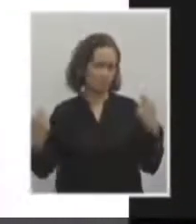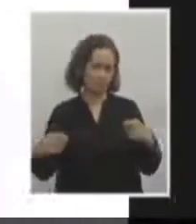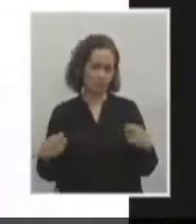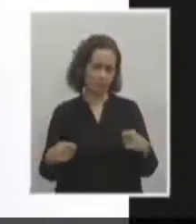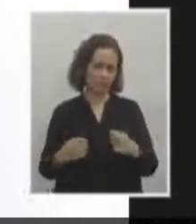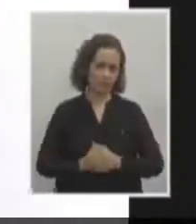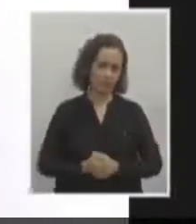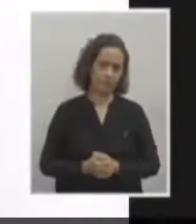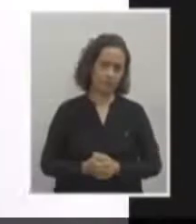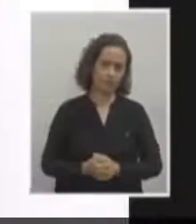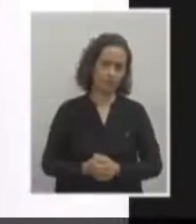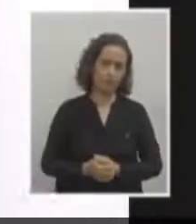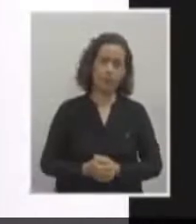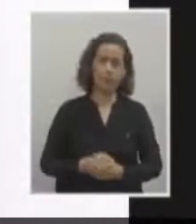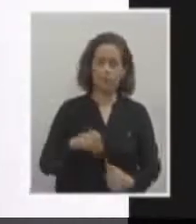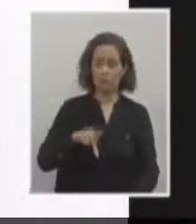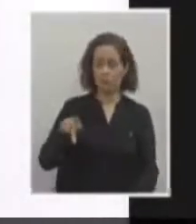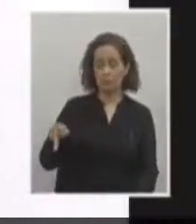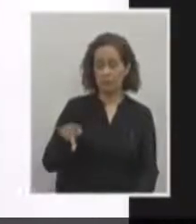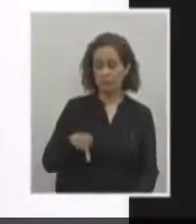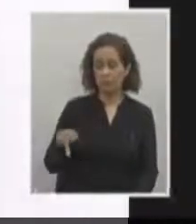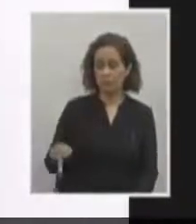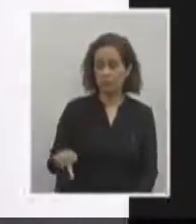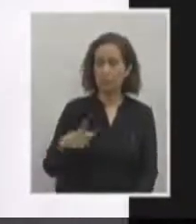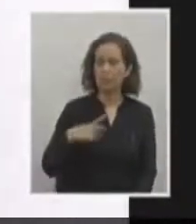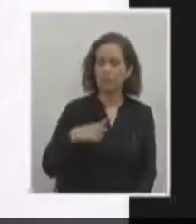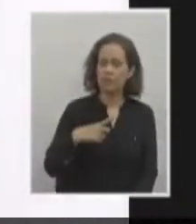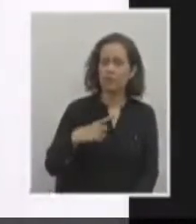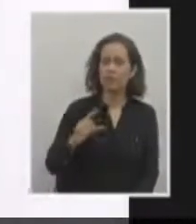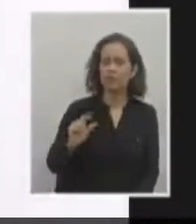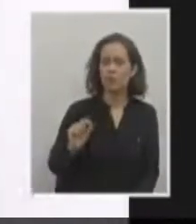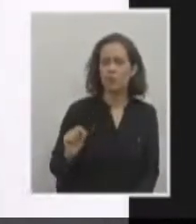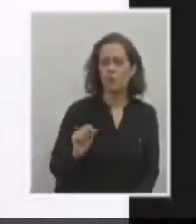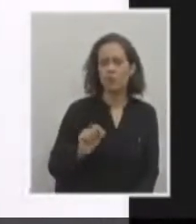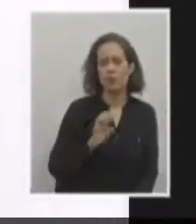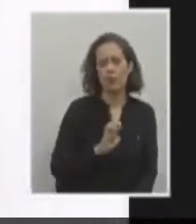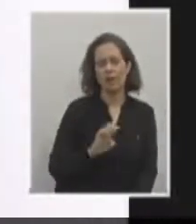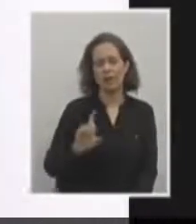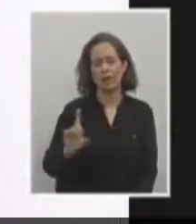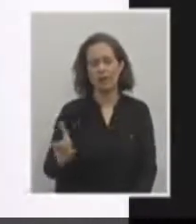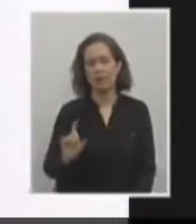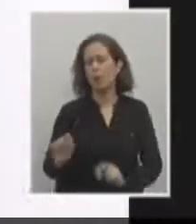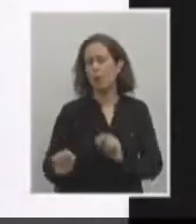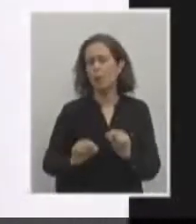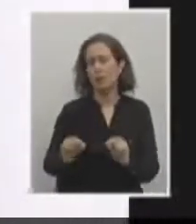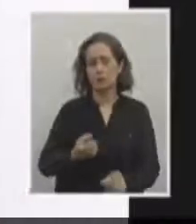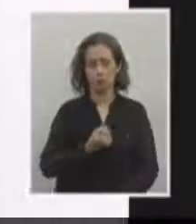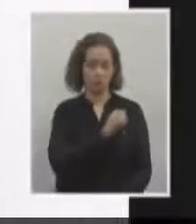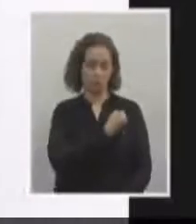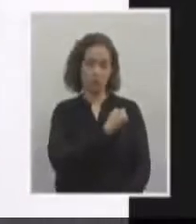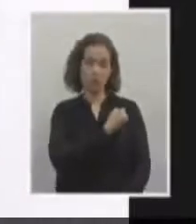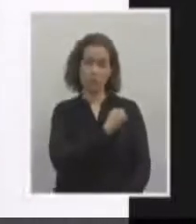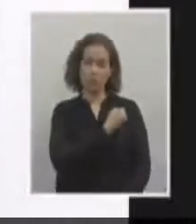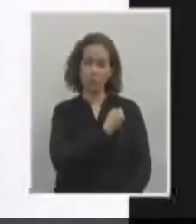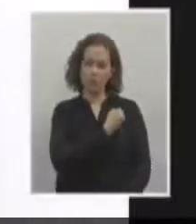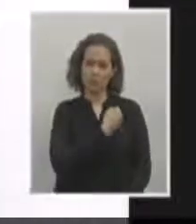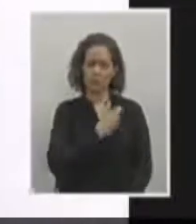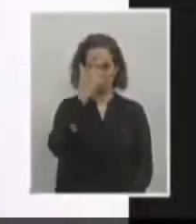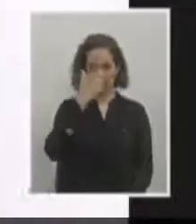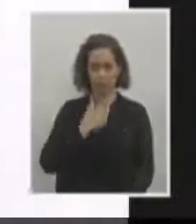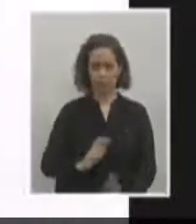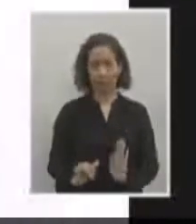Esses professores têm um ED, é um número de identificação daquele componente curricular, daquele cargo no